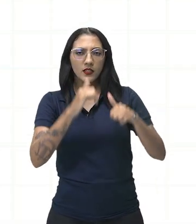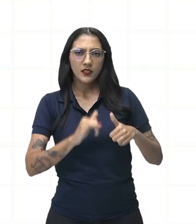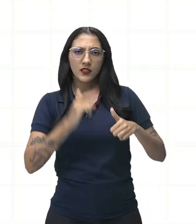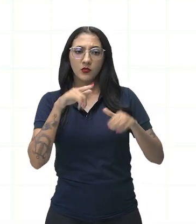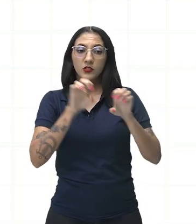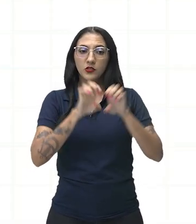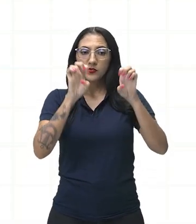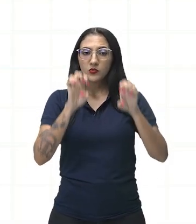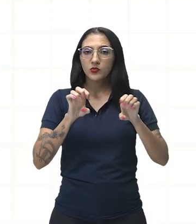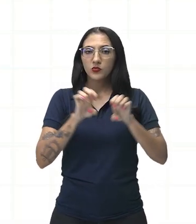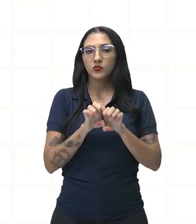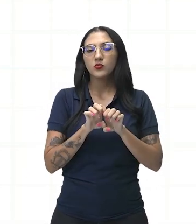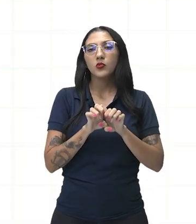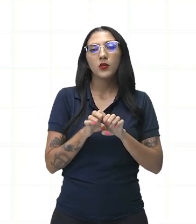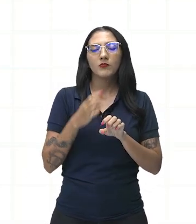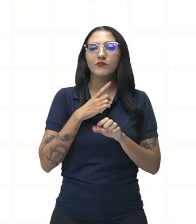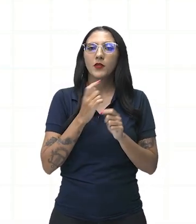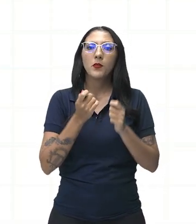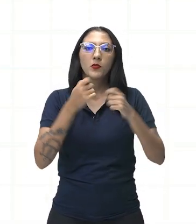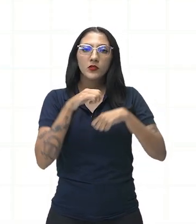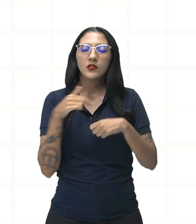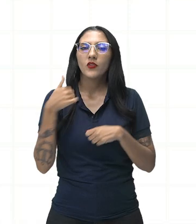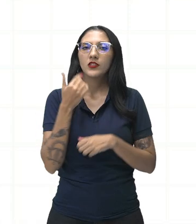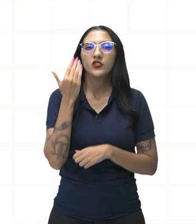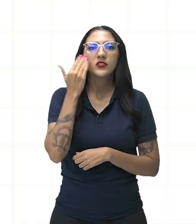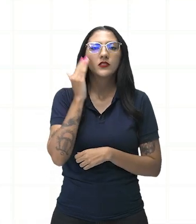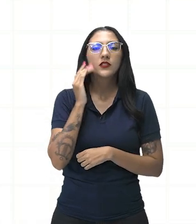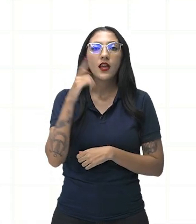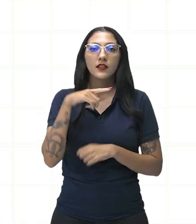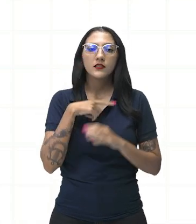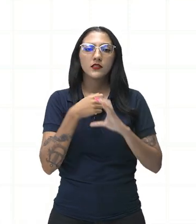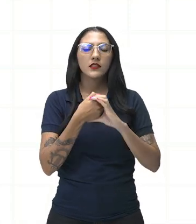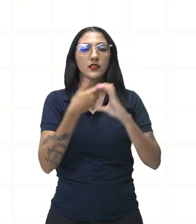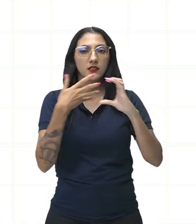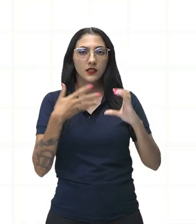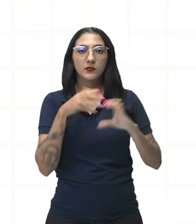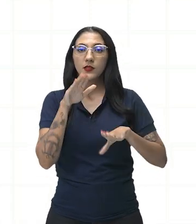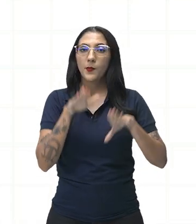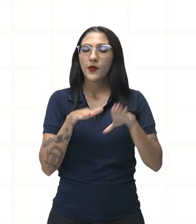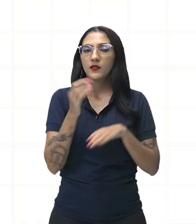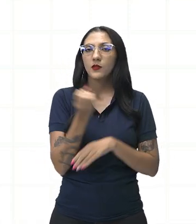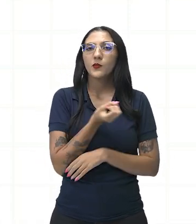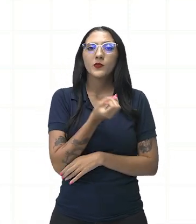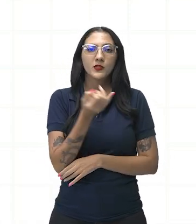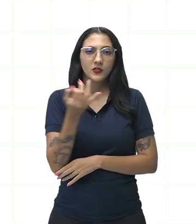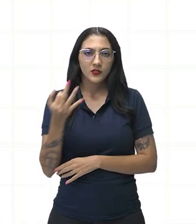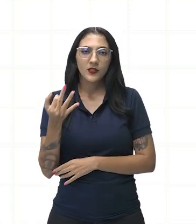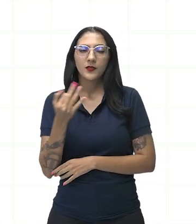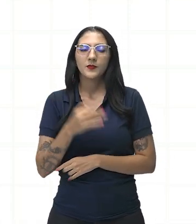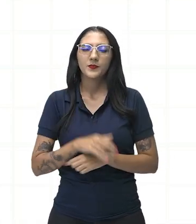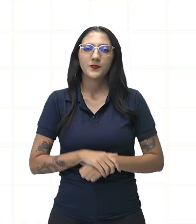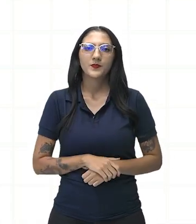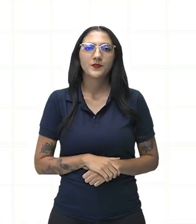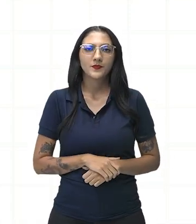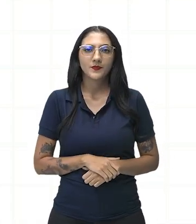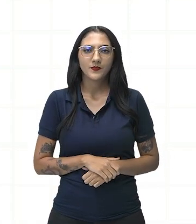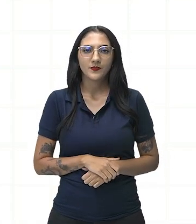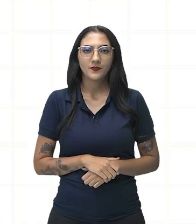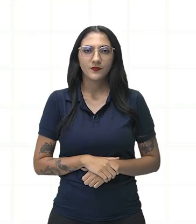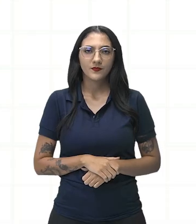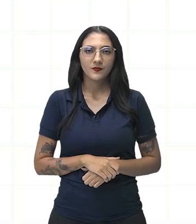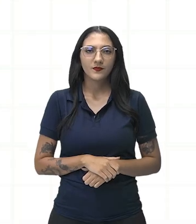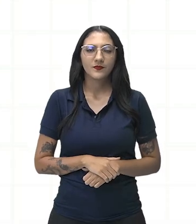dos ácidos, nós podemos fazer essa classificação de acordo com a quantidade de hidrogênios.